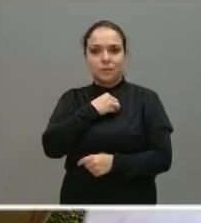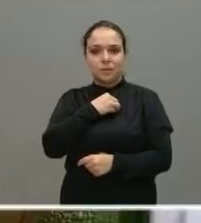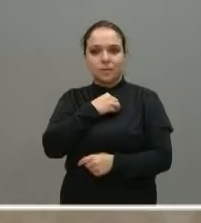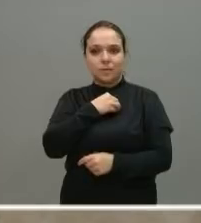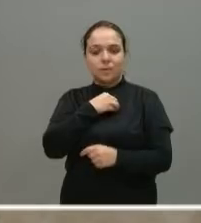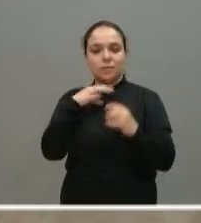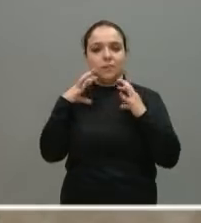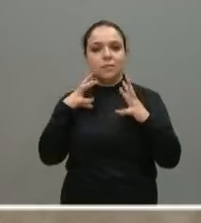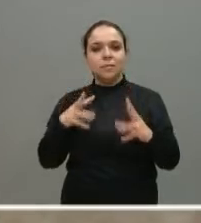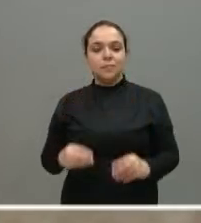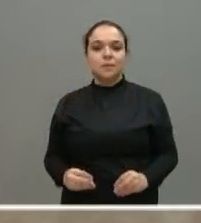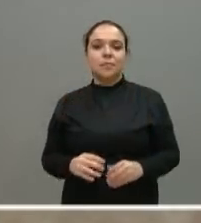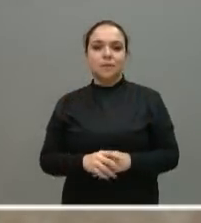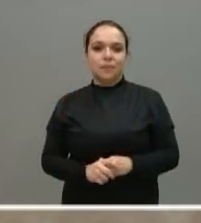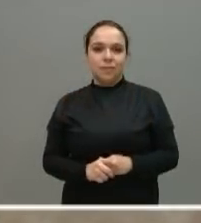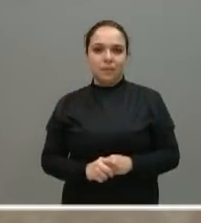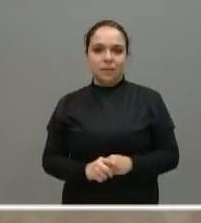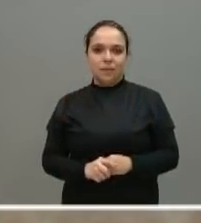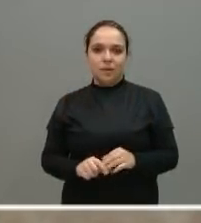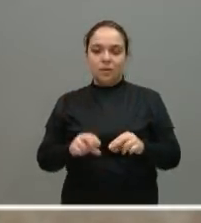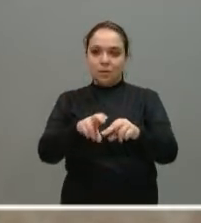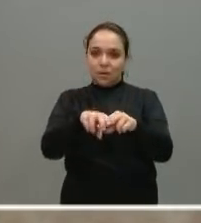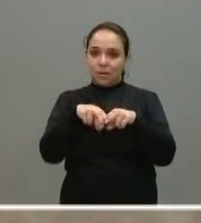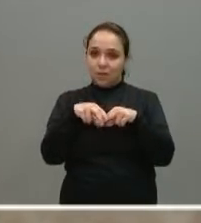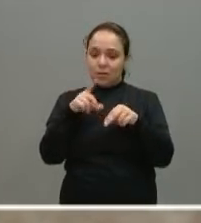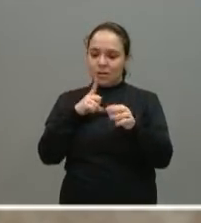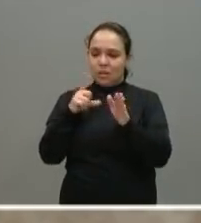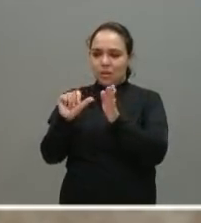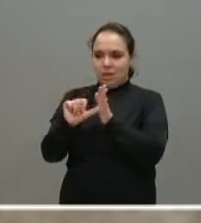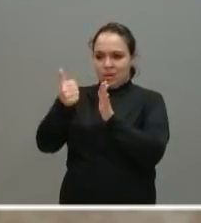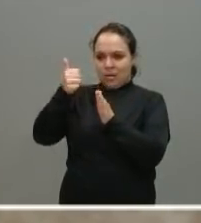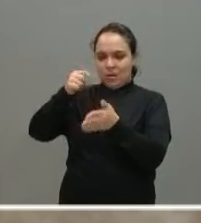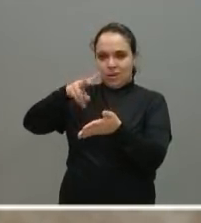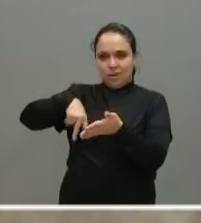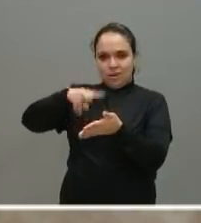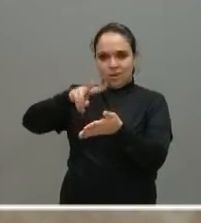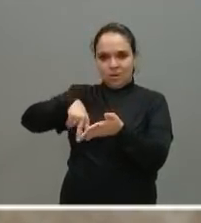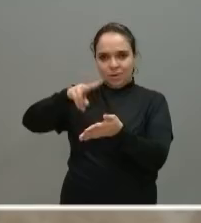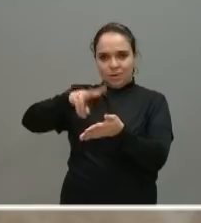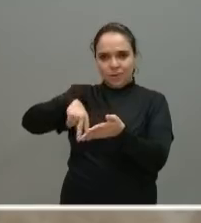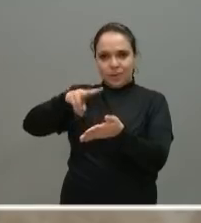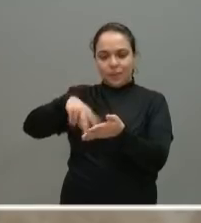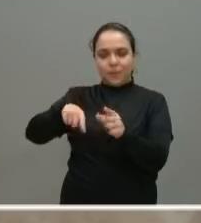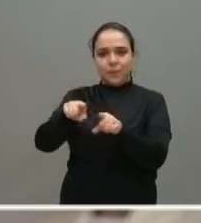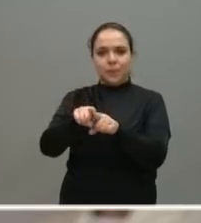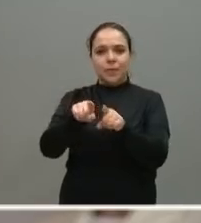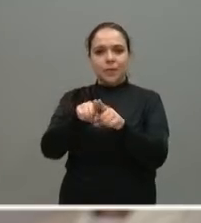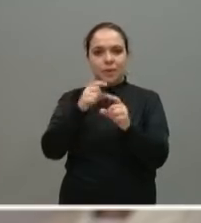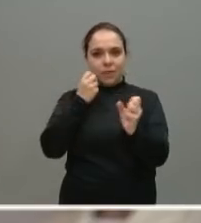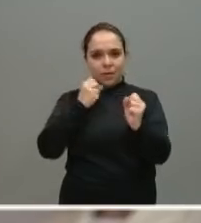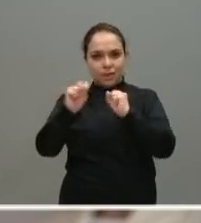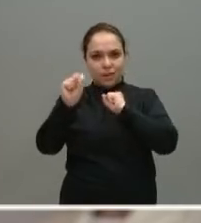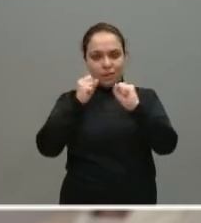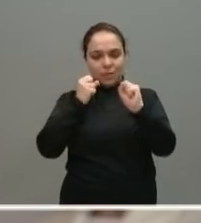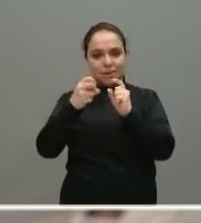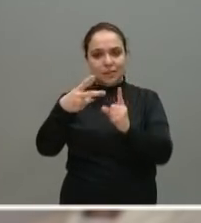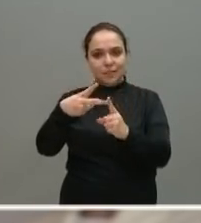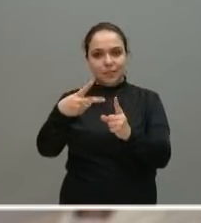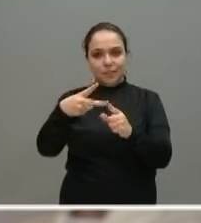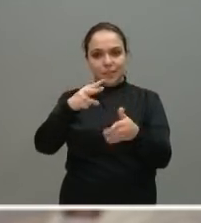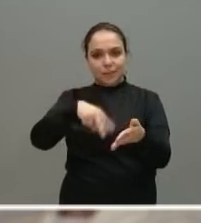E isso perpassa a primeira leitura, perpassa o Salmo, a segunda